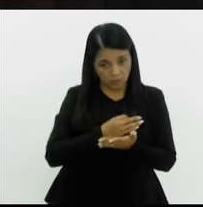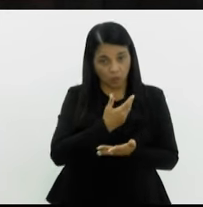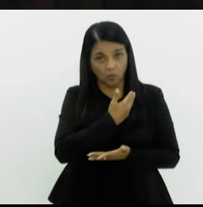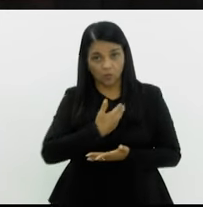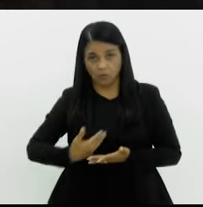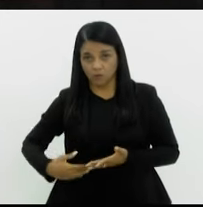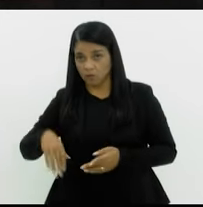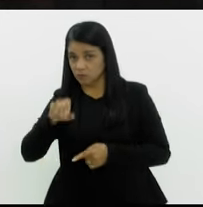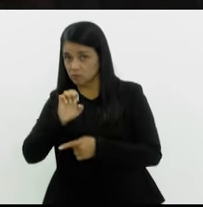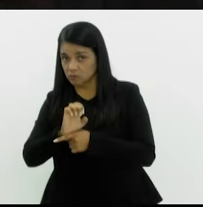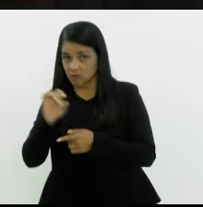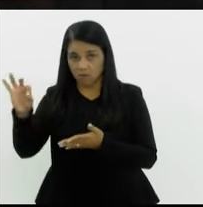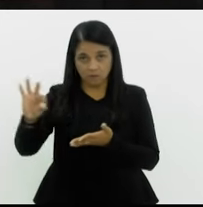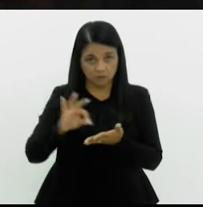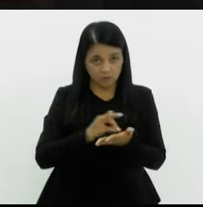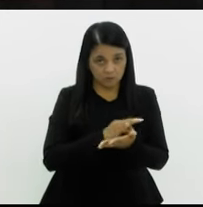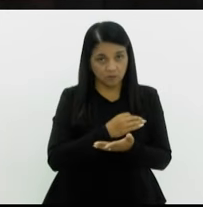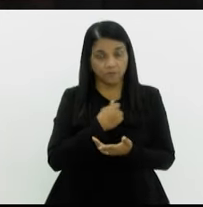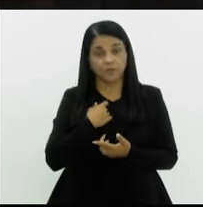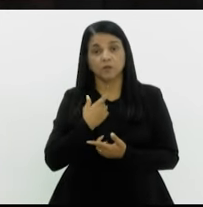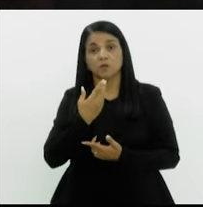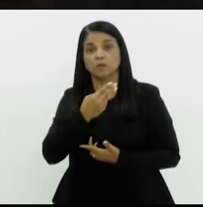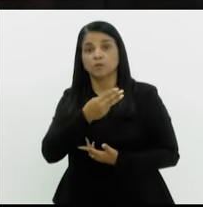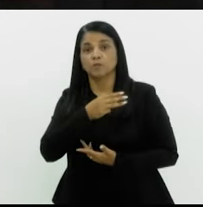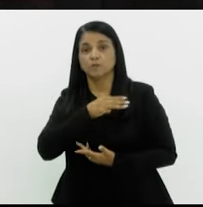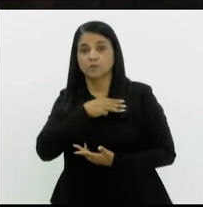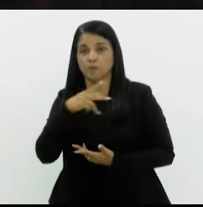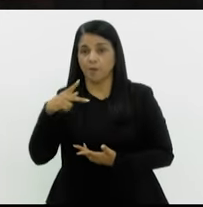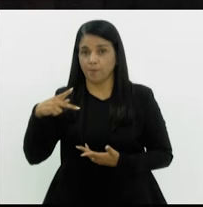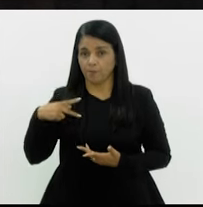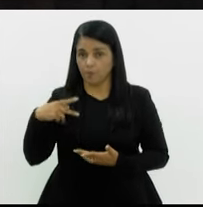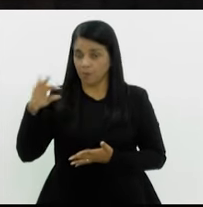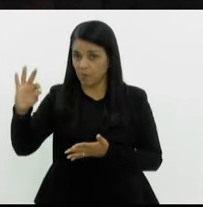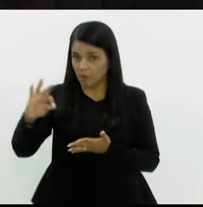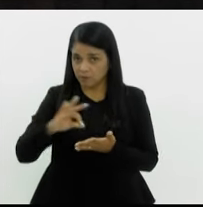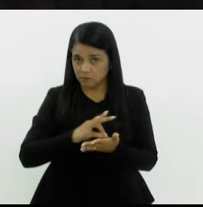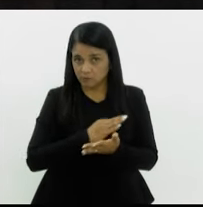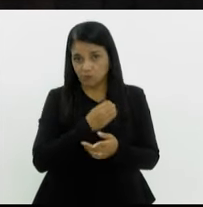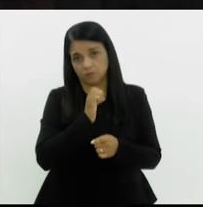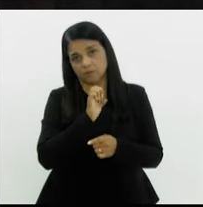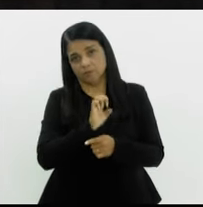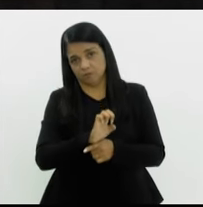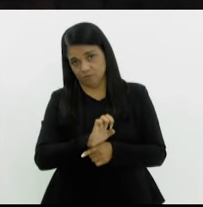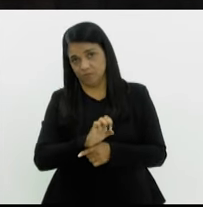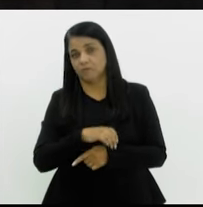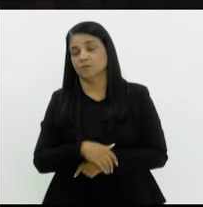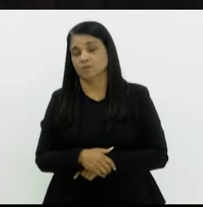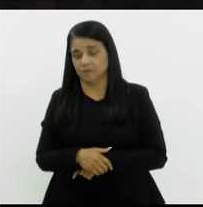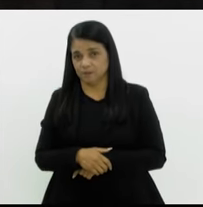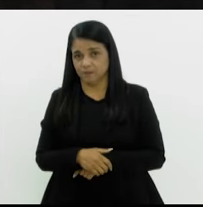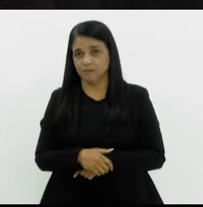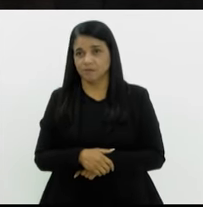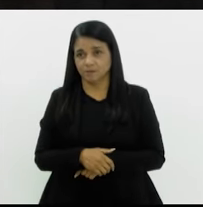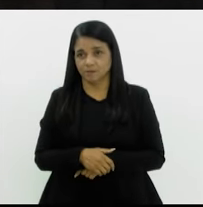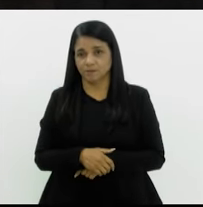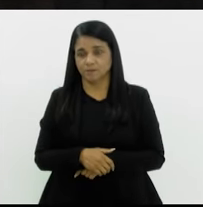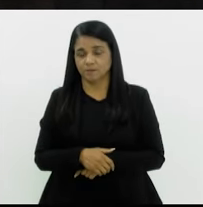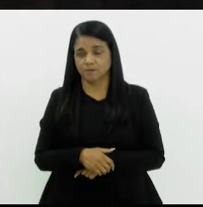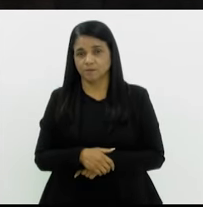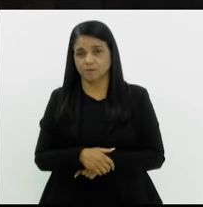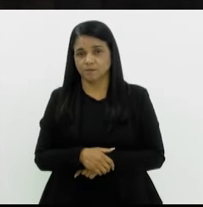do Estado e o Ministério Público Estadual. Se o senhor